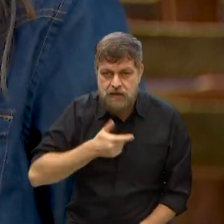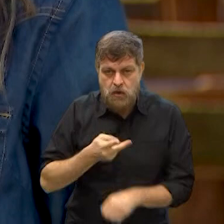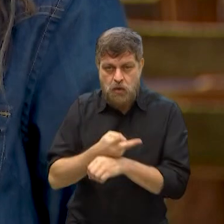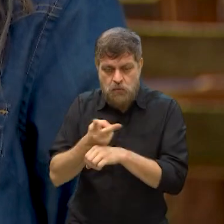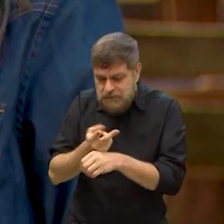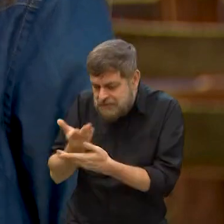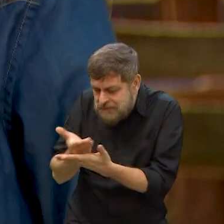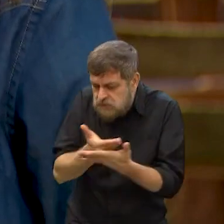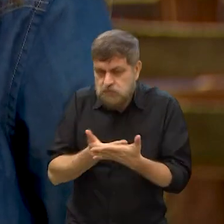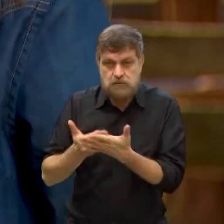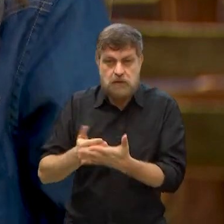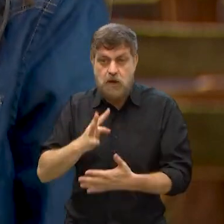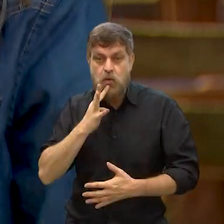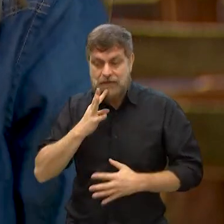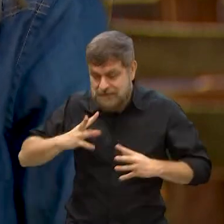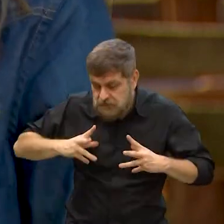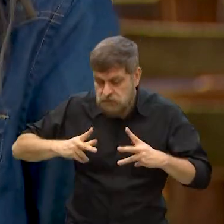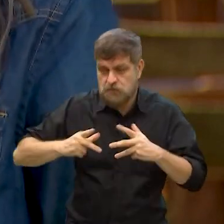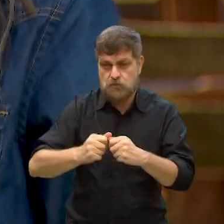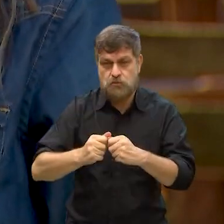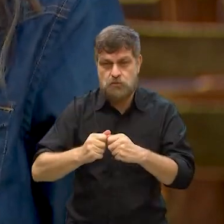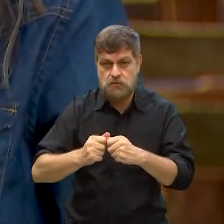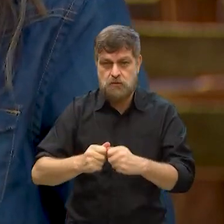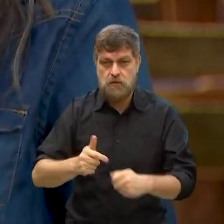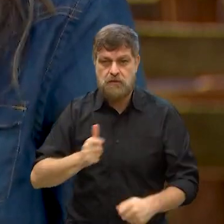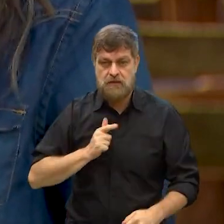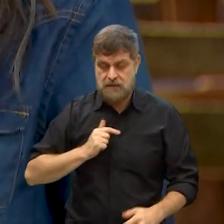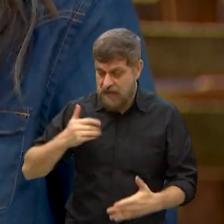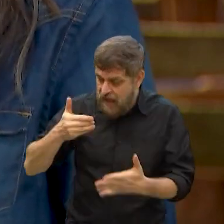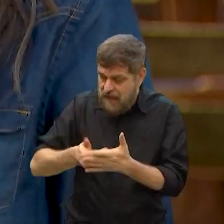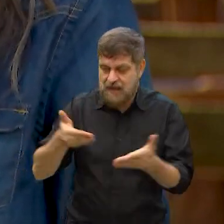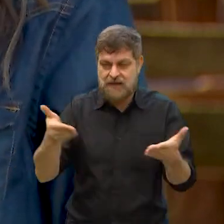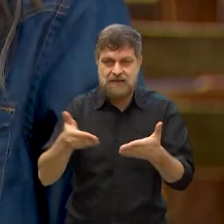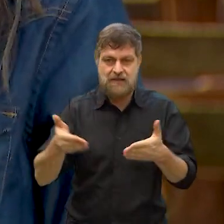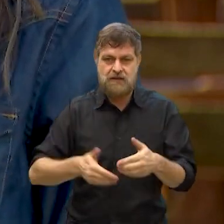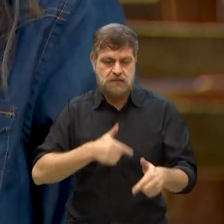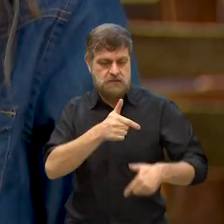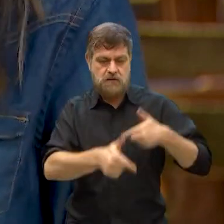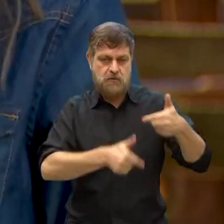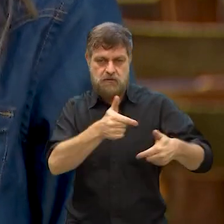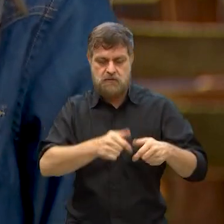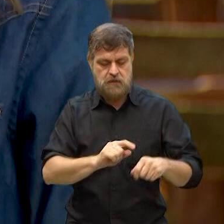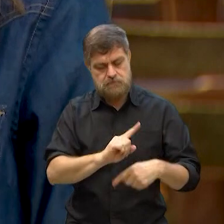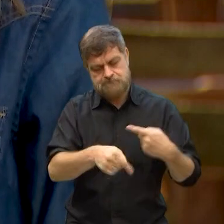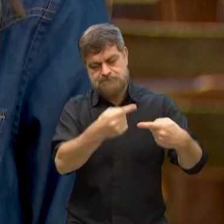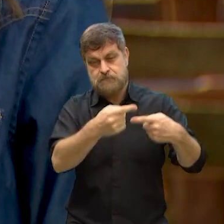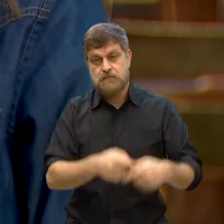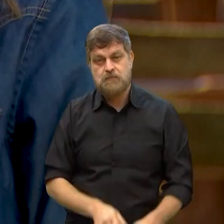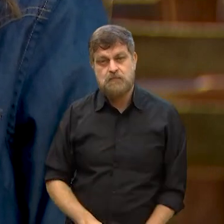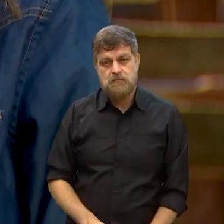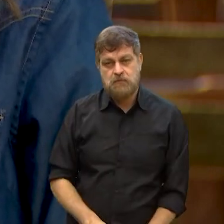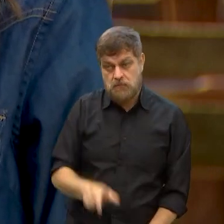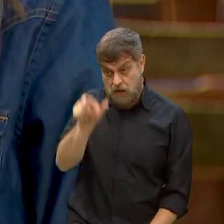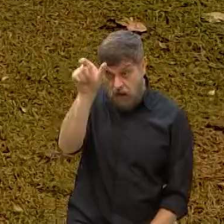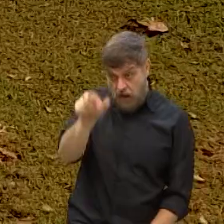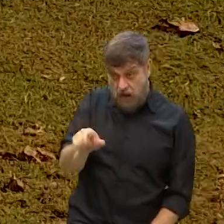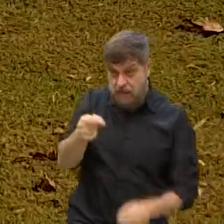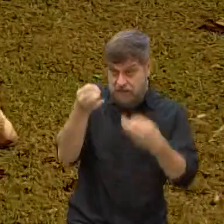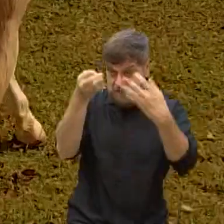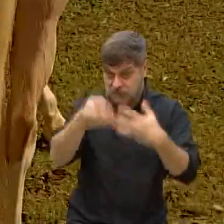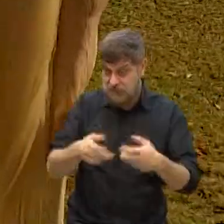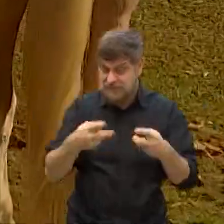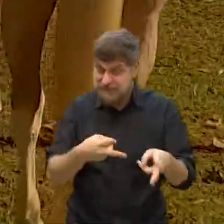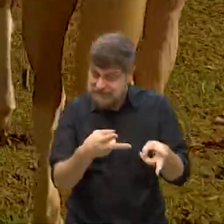identificar. Então, eu tive que procurar saber tudo isso para estar até hoje no que eu estou fazendo.